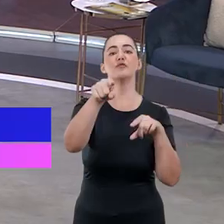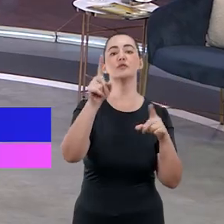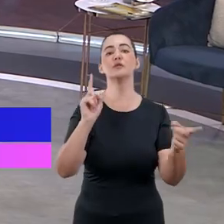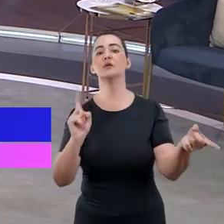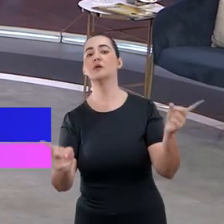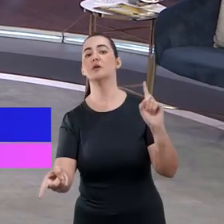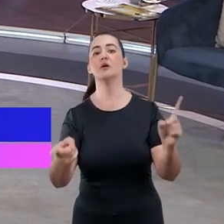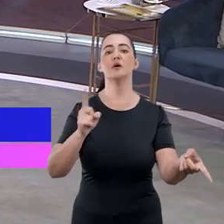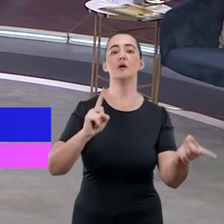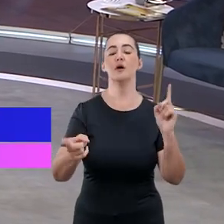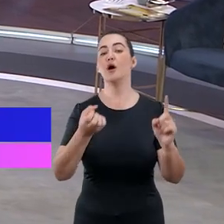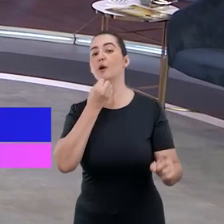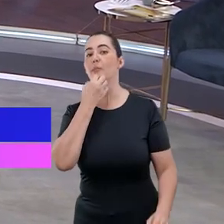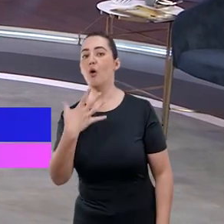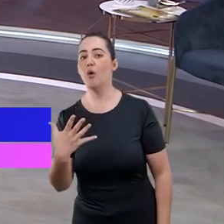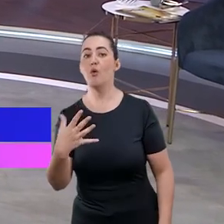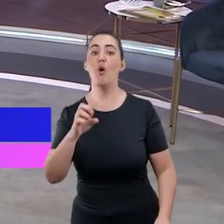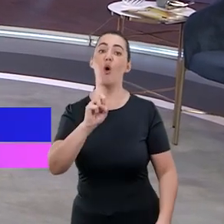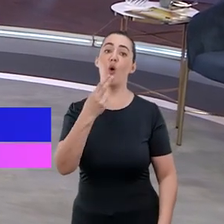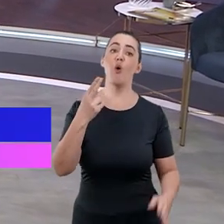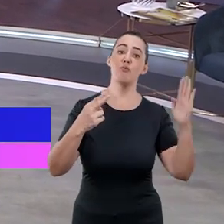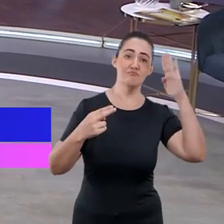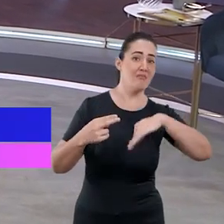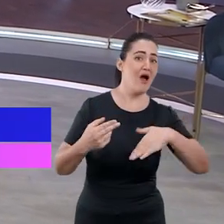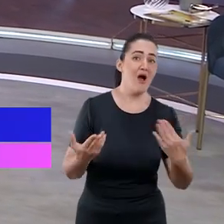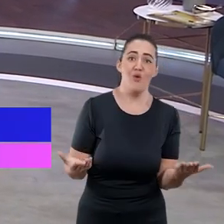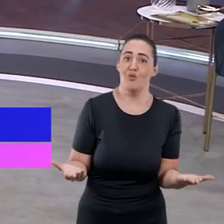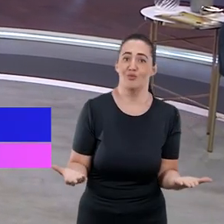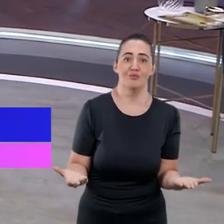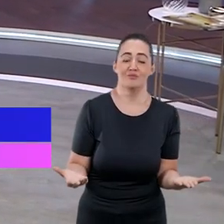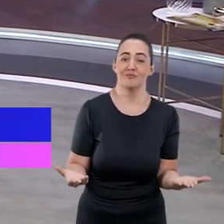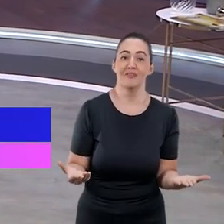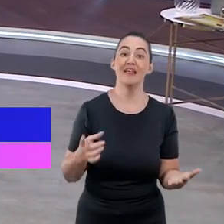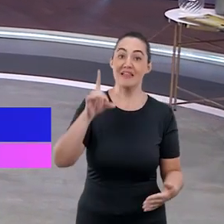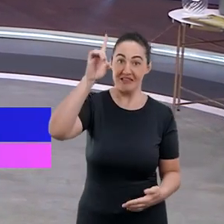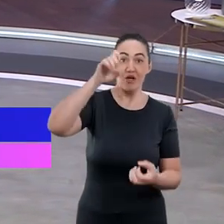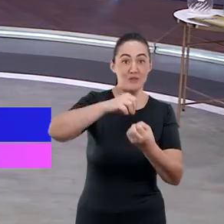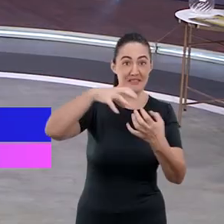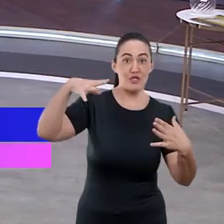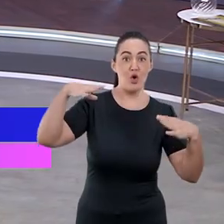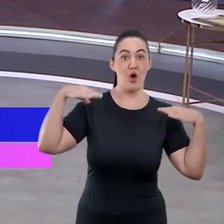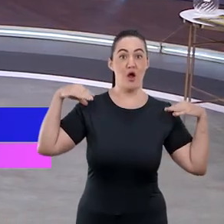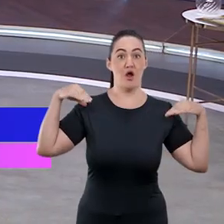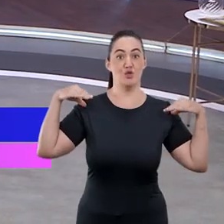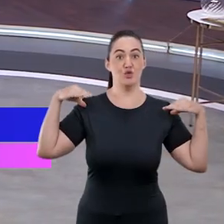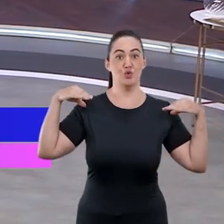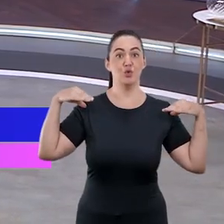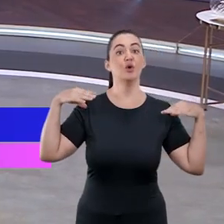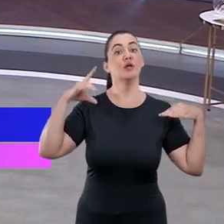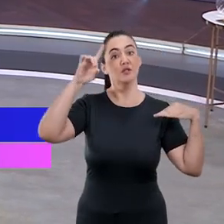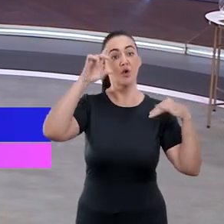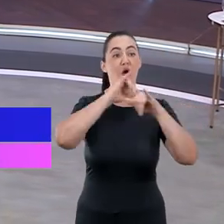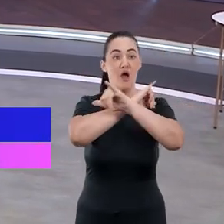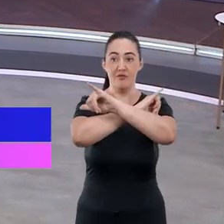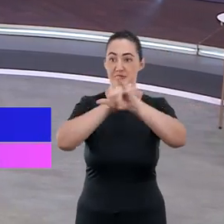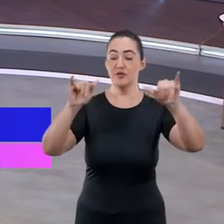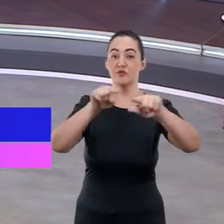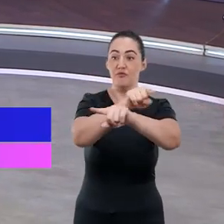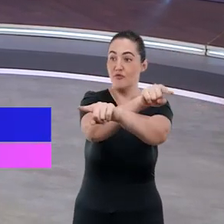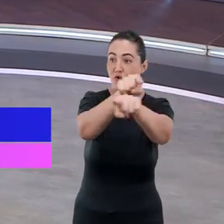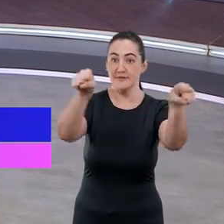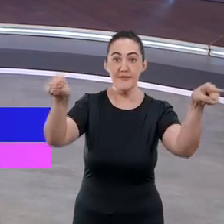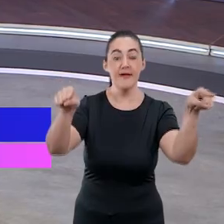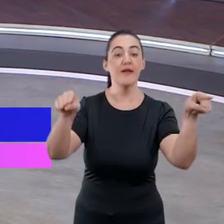aconteceu lá no céu. Quando Ele criou os anjos no céu, Deus deu essa liberdade de escolha. A liberdade